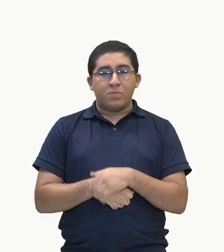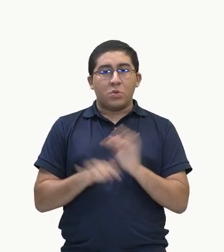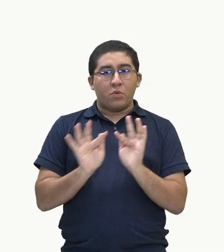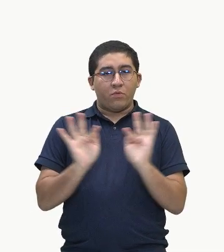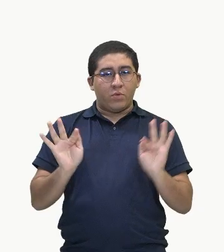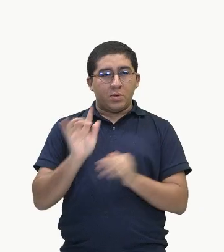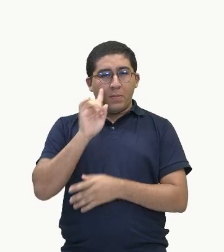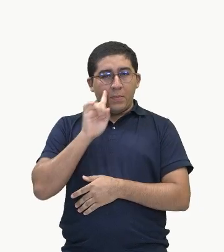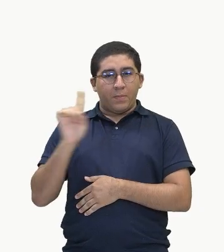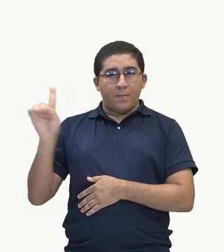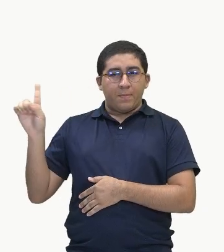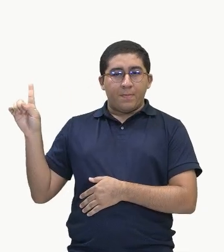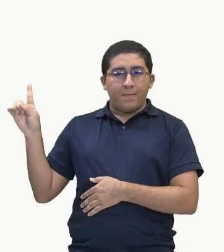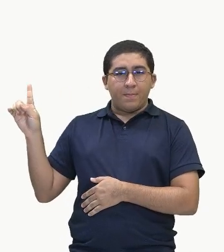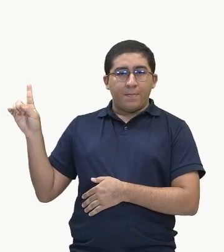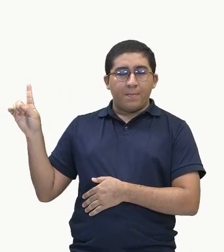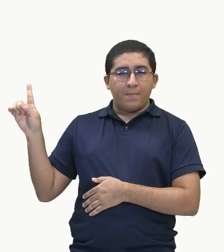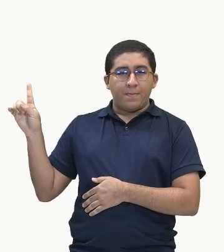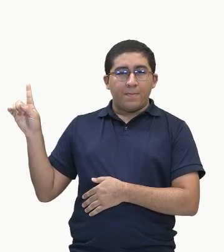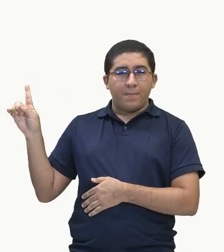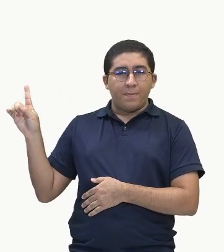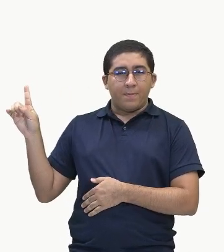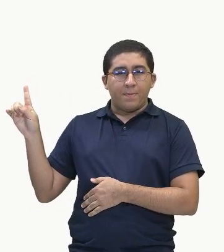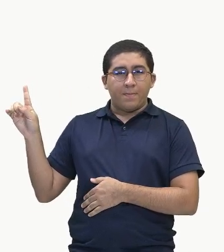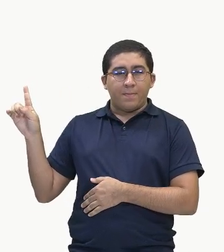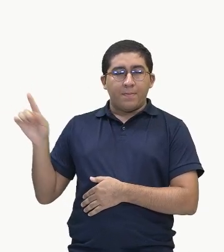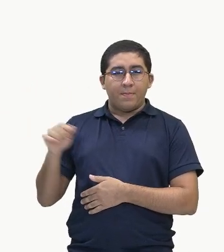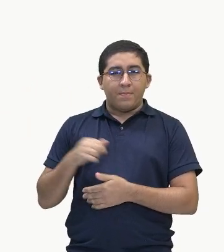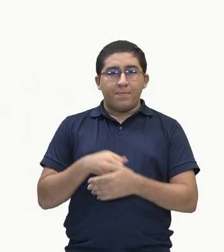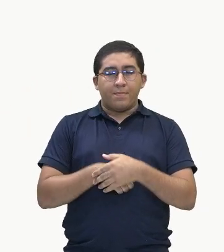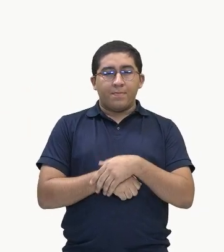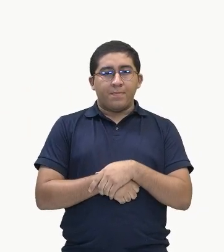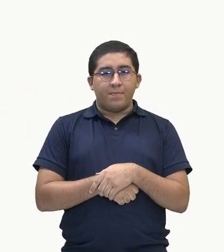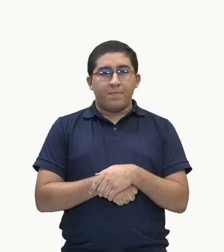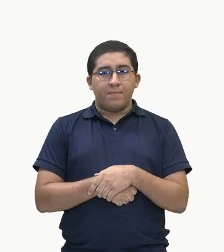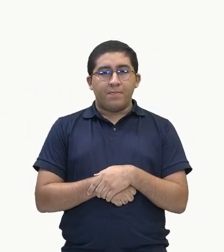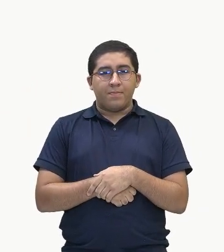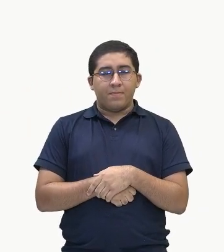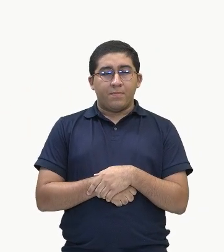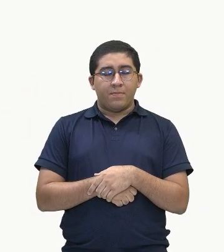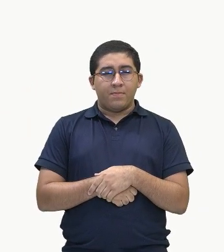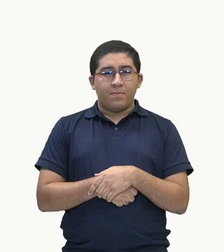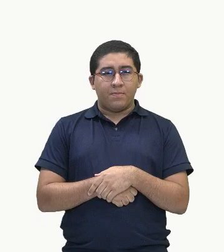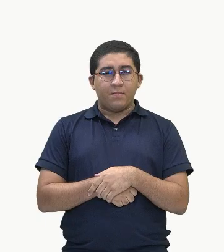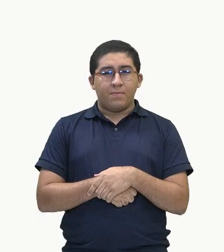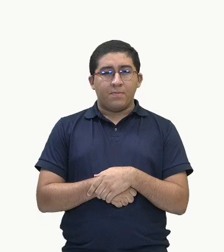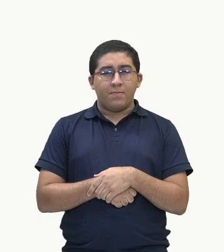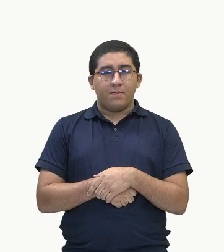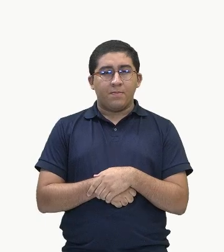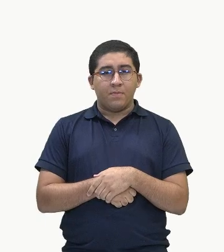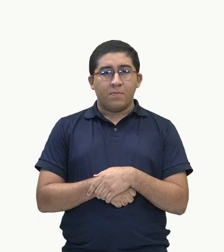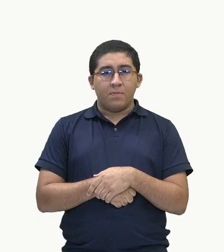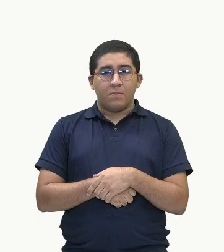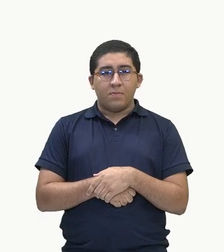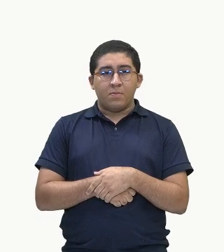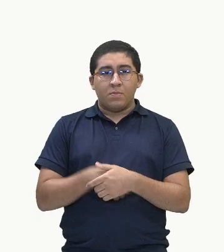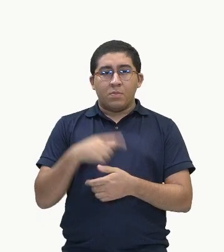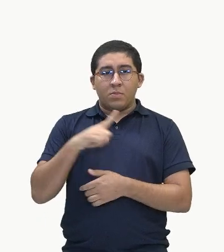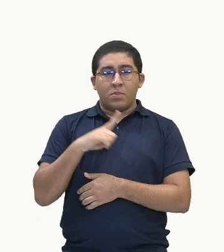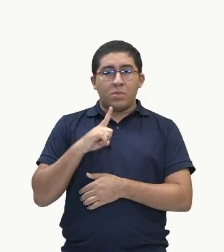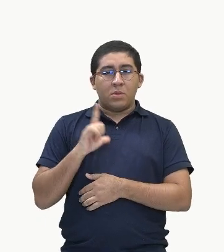octopus pretends other animals. Certo? Vamos lá. Eu tenho aqui